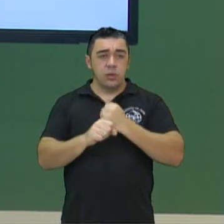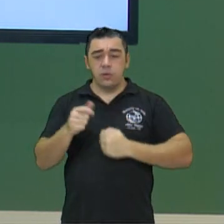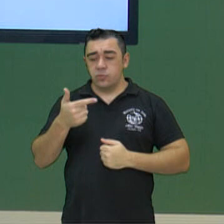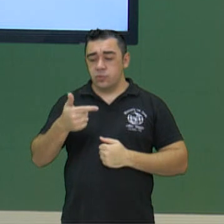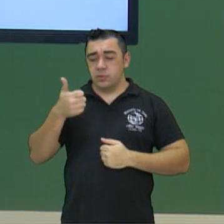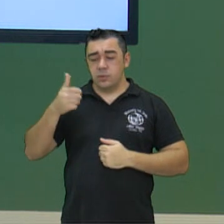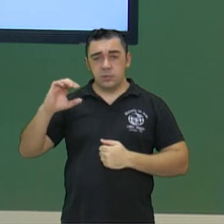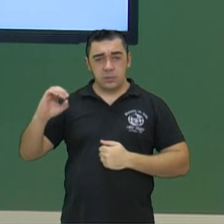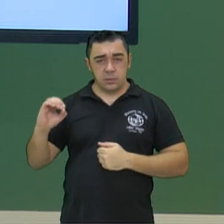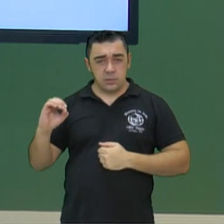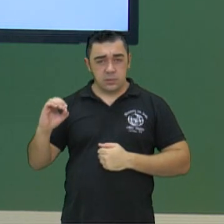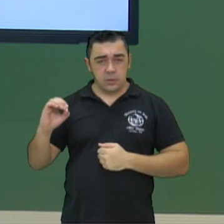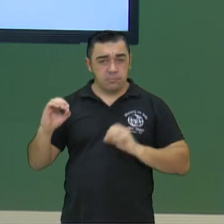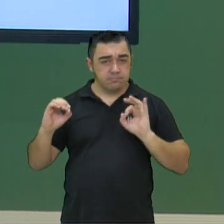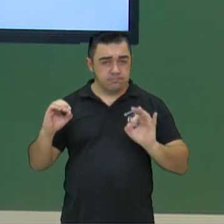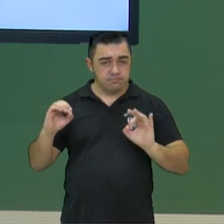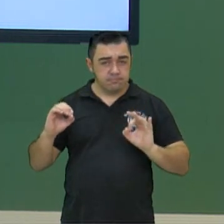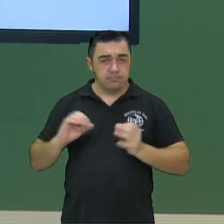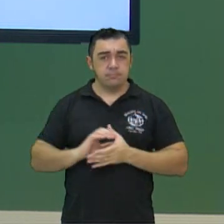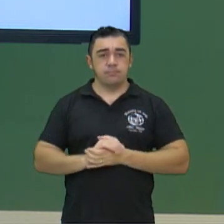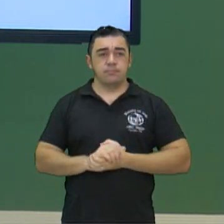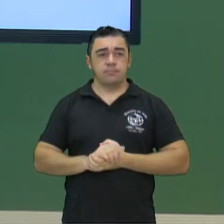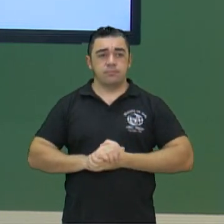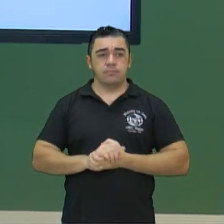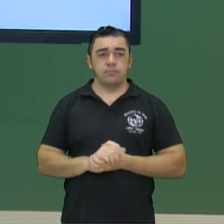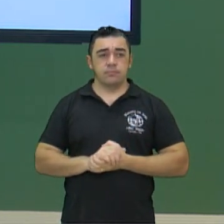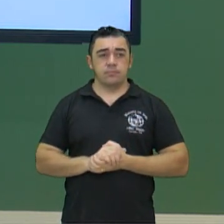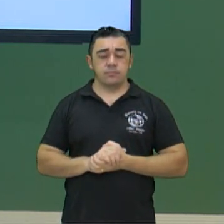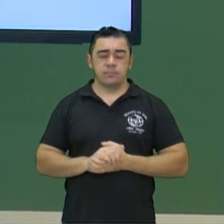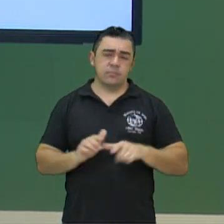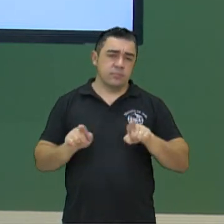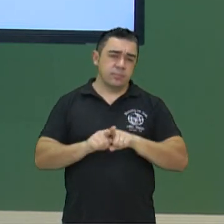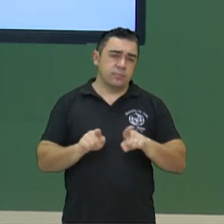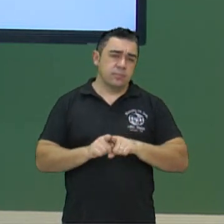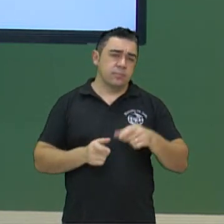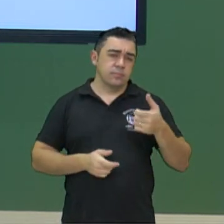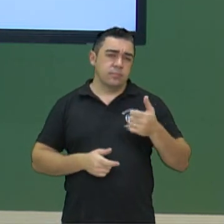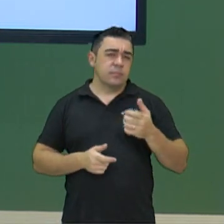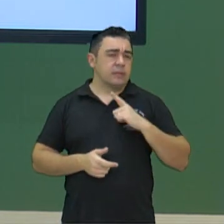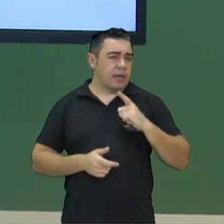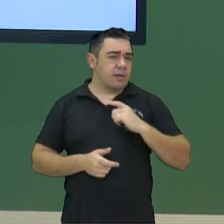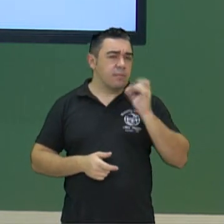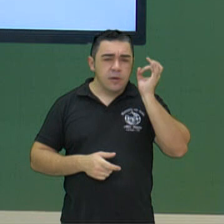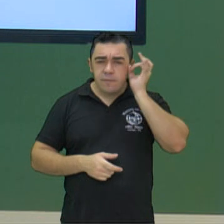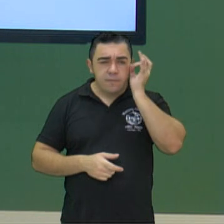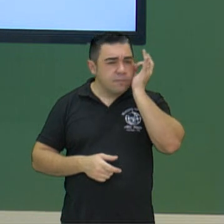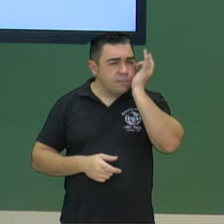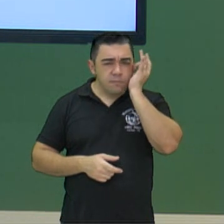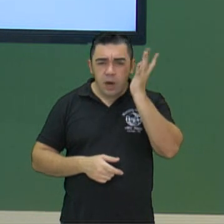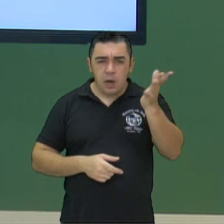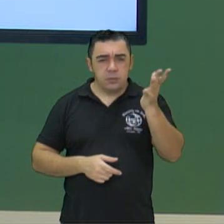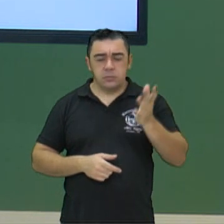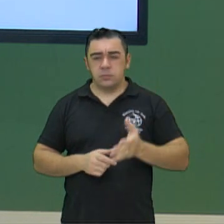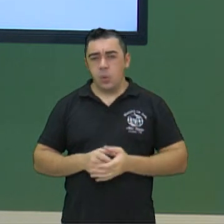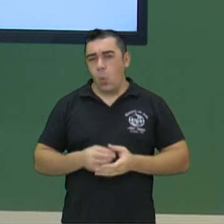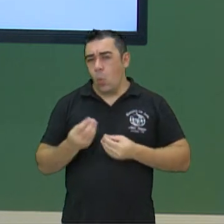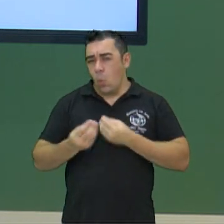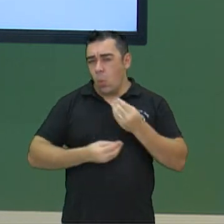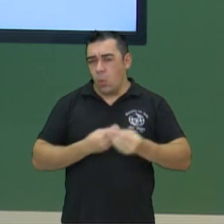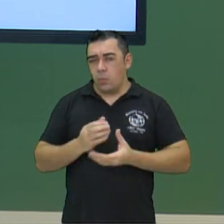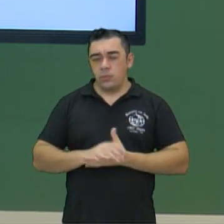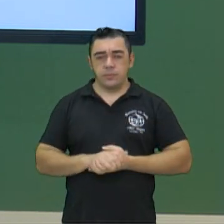a 210. E aqui tem um jeito mais fácil ainda da gente fazer. Como que